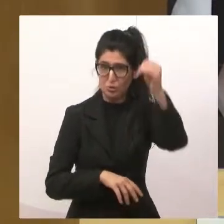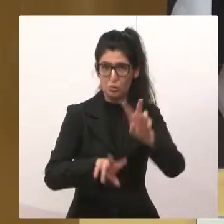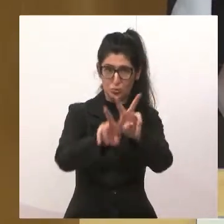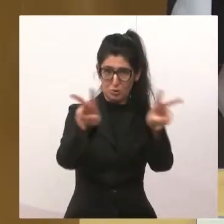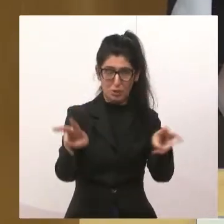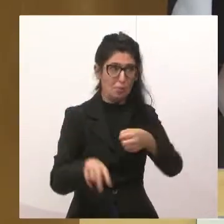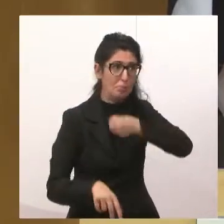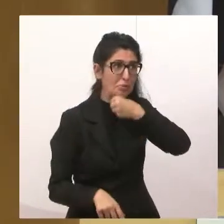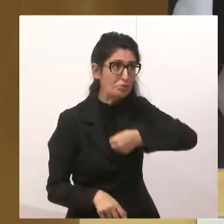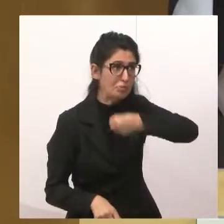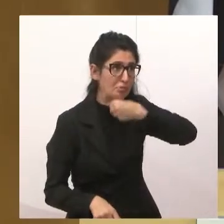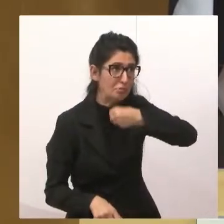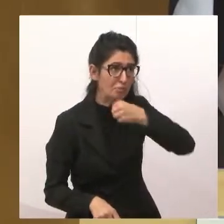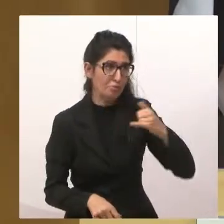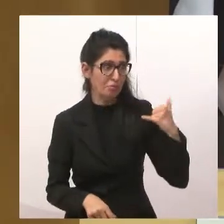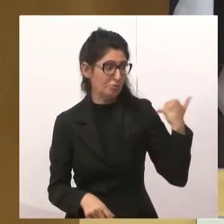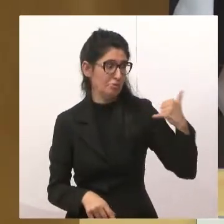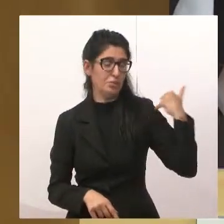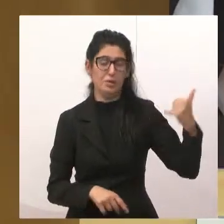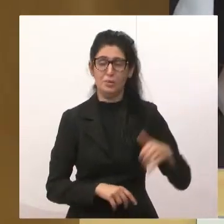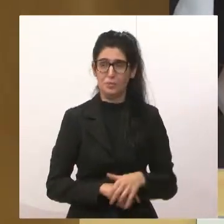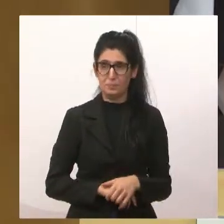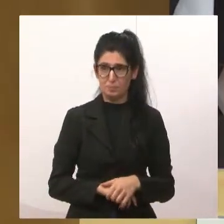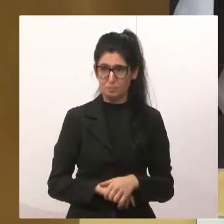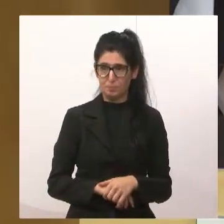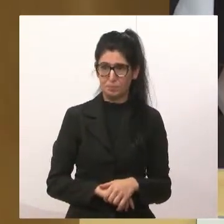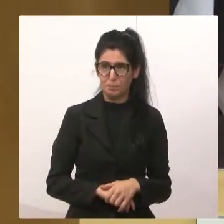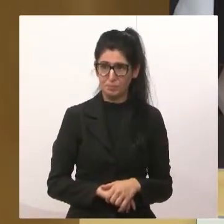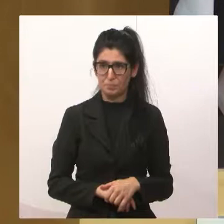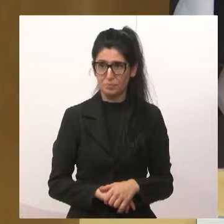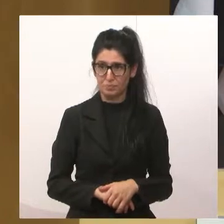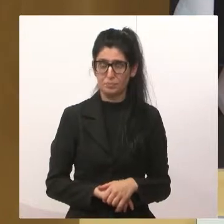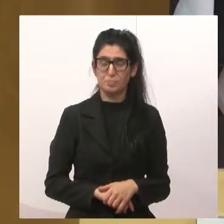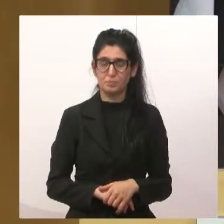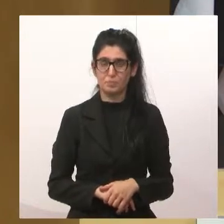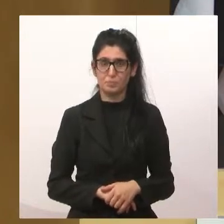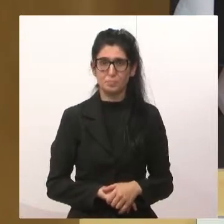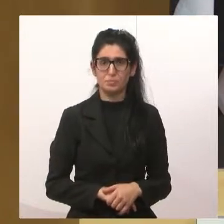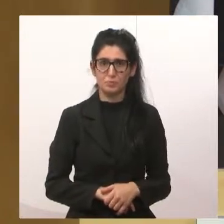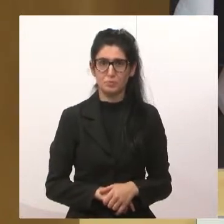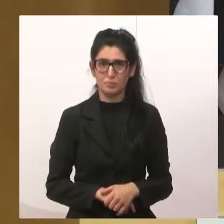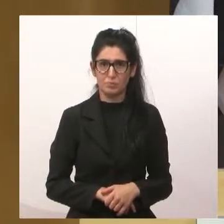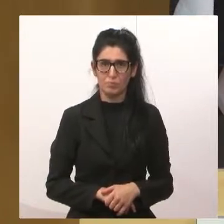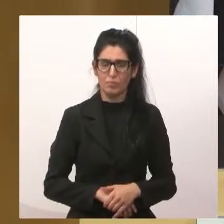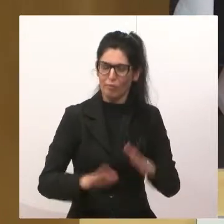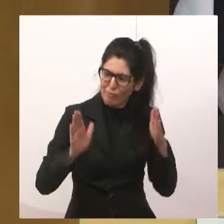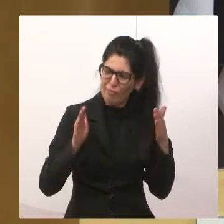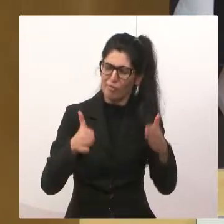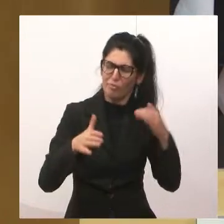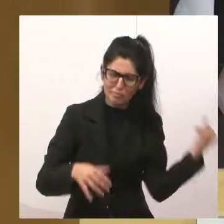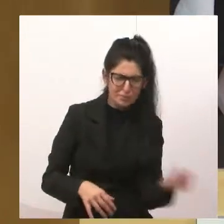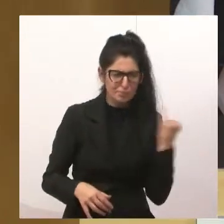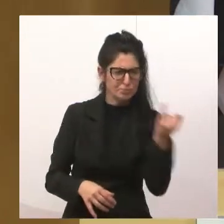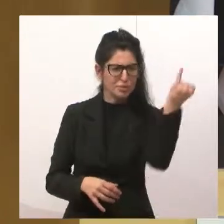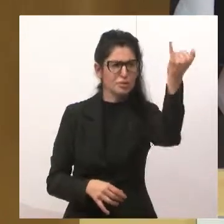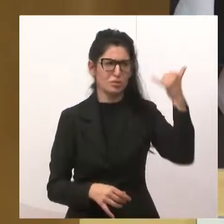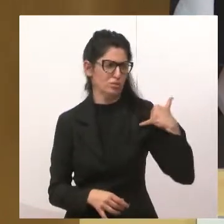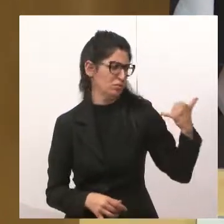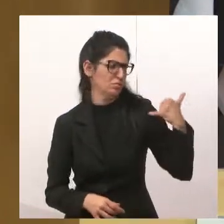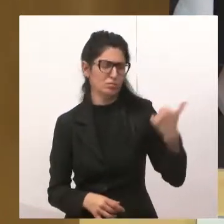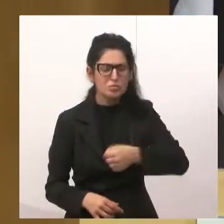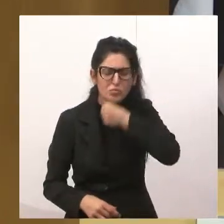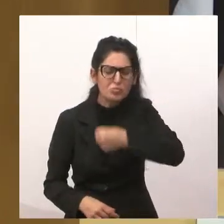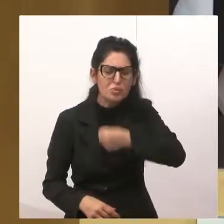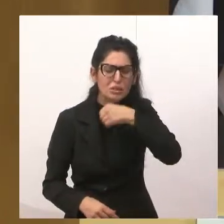é discutir e refletir sobre a questão do idoso no nosso município e também no nosso